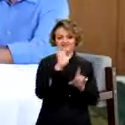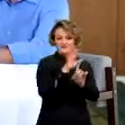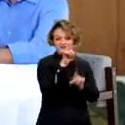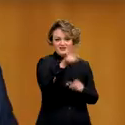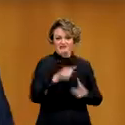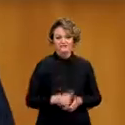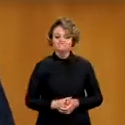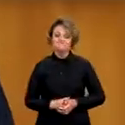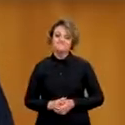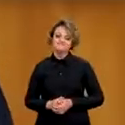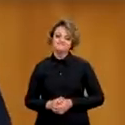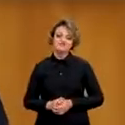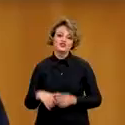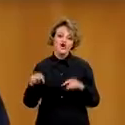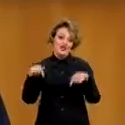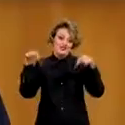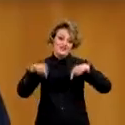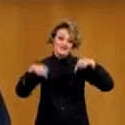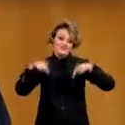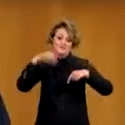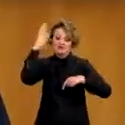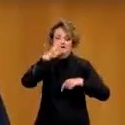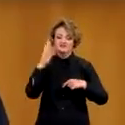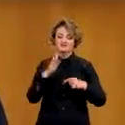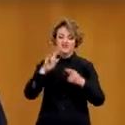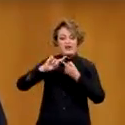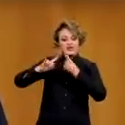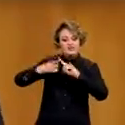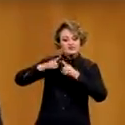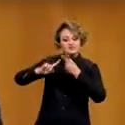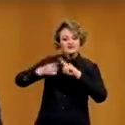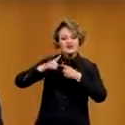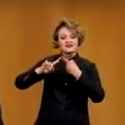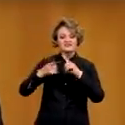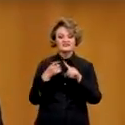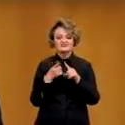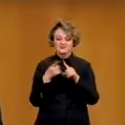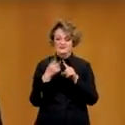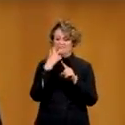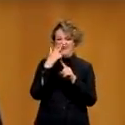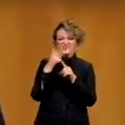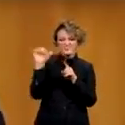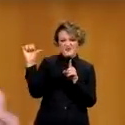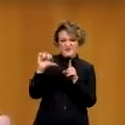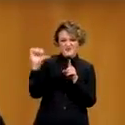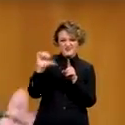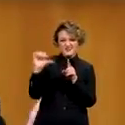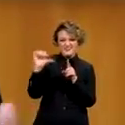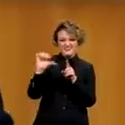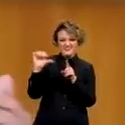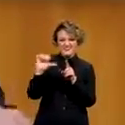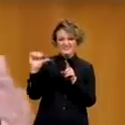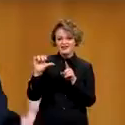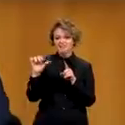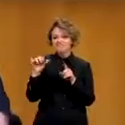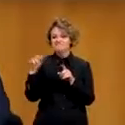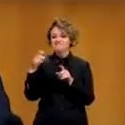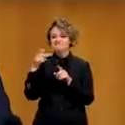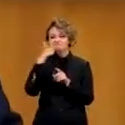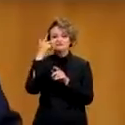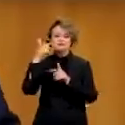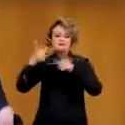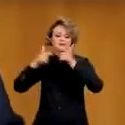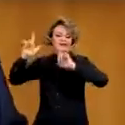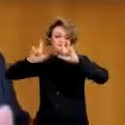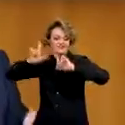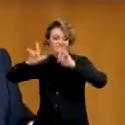no Brasil a negociação é tratada de forma pejorativa. Um jornalista de qualquer emissora, de